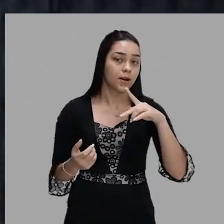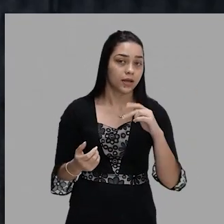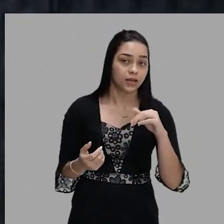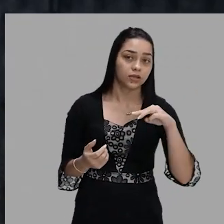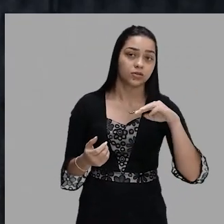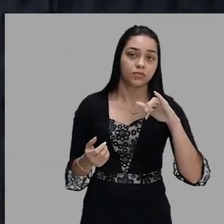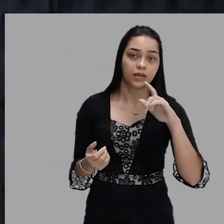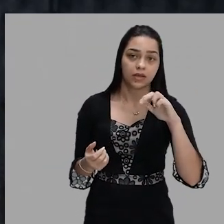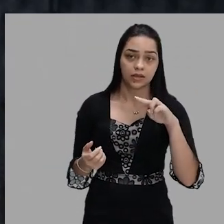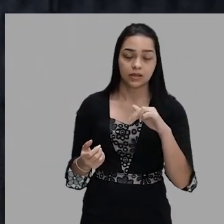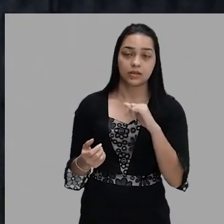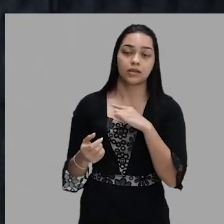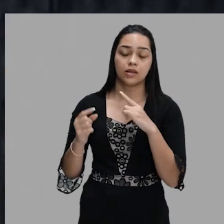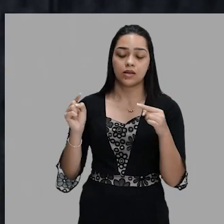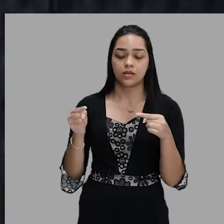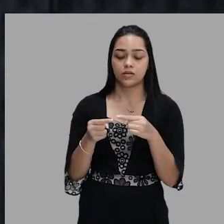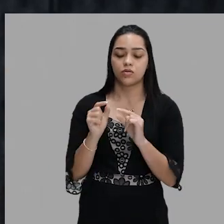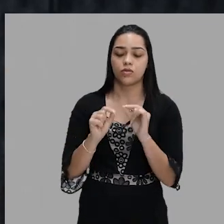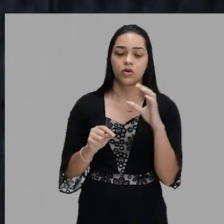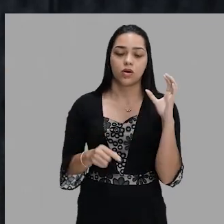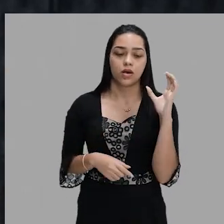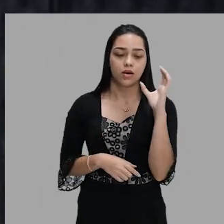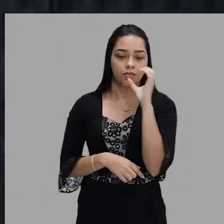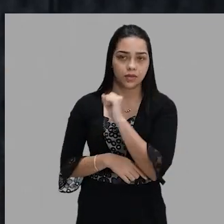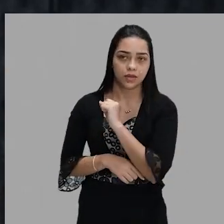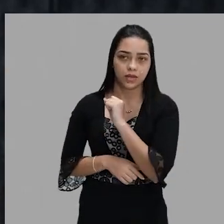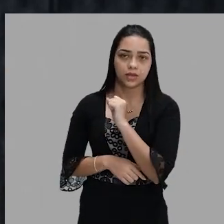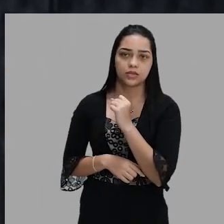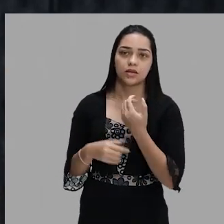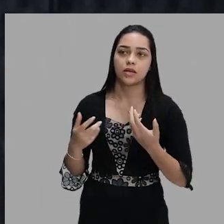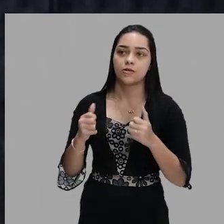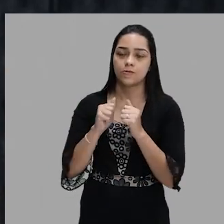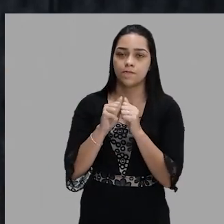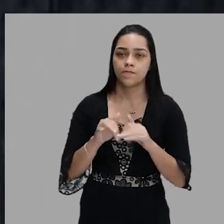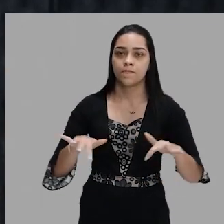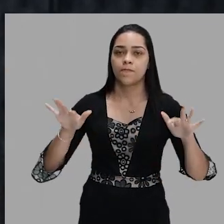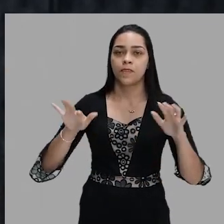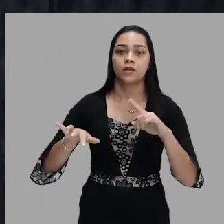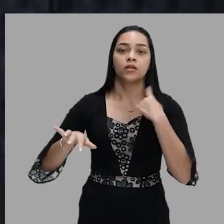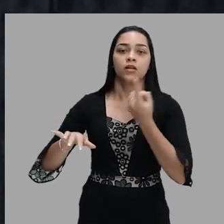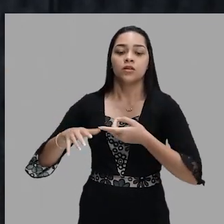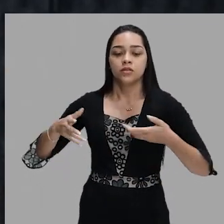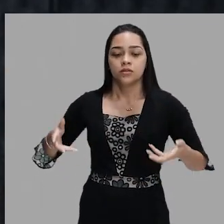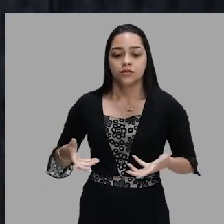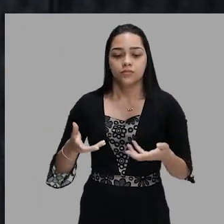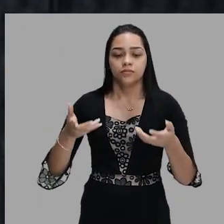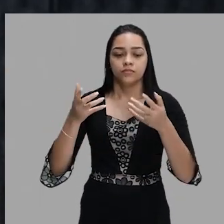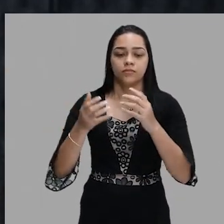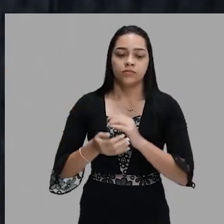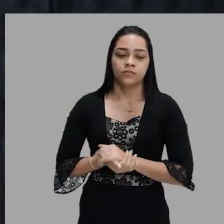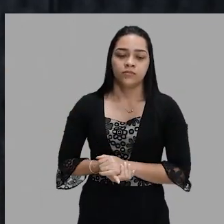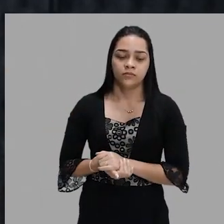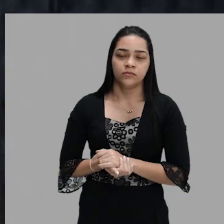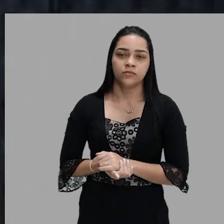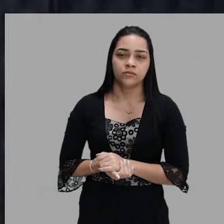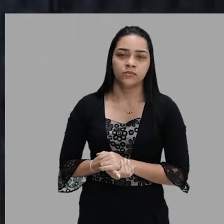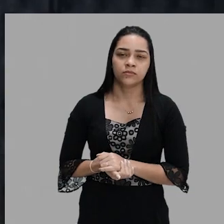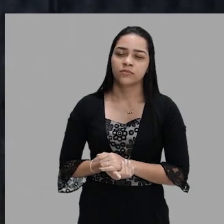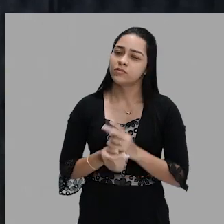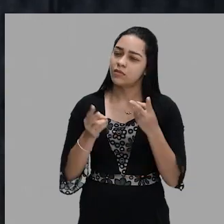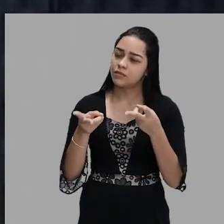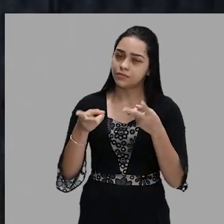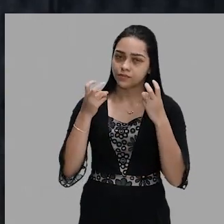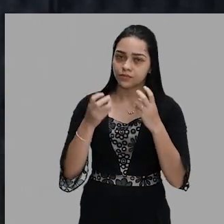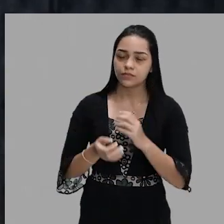mielina ela tem muito a ver com a rapidez de propagação dos nossos impulsos nervosos. Observe o